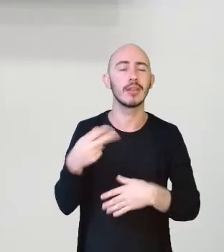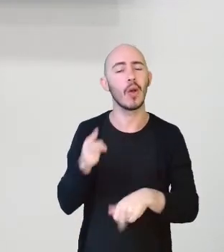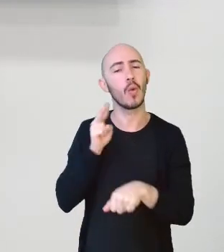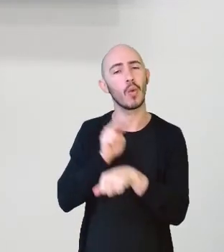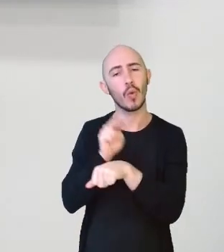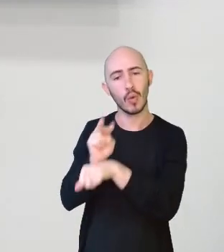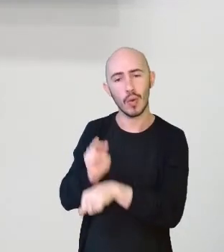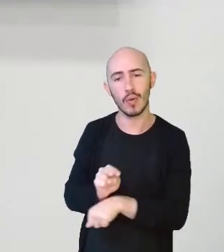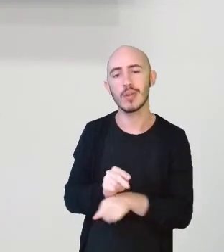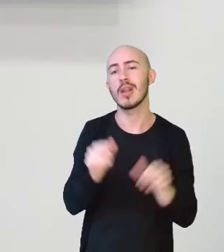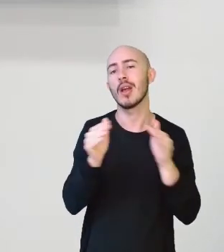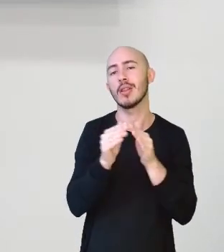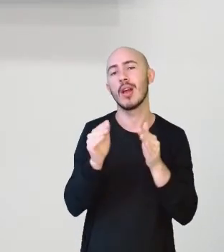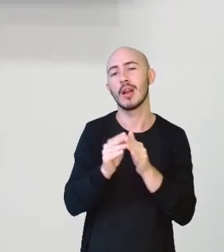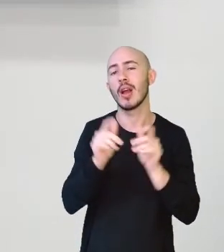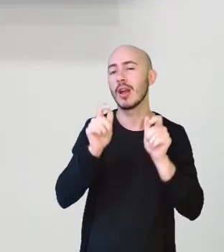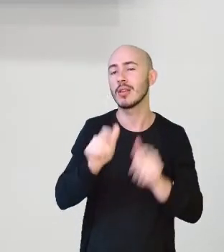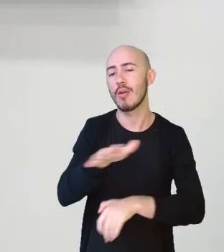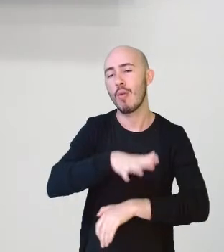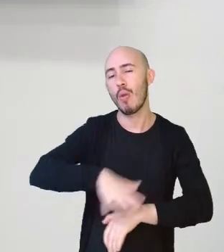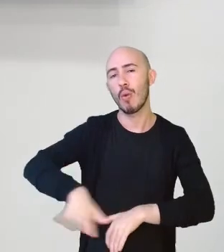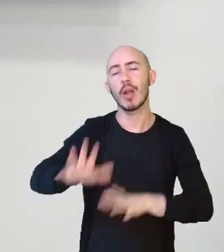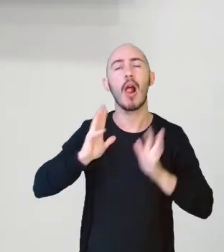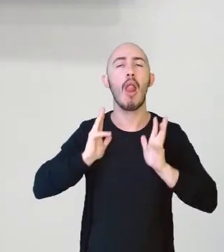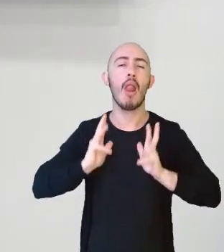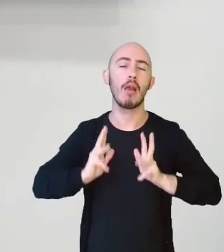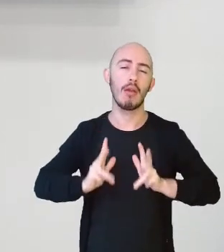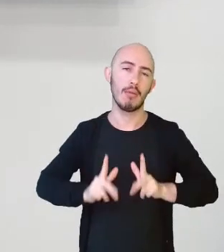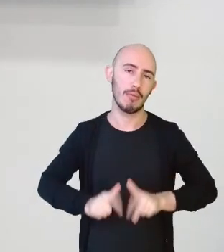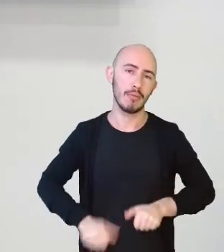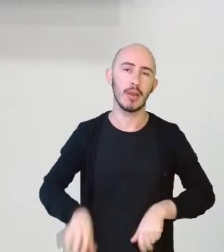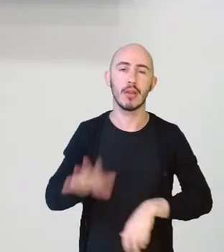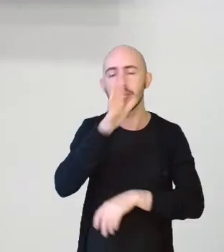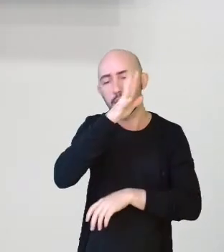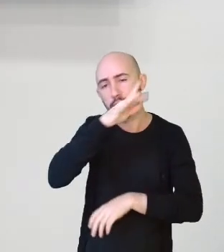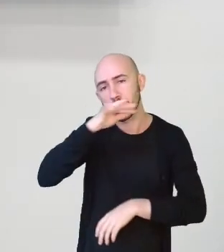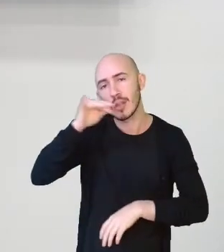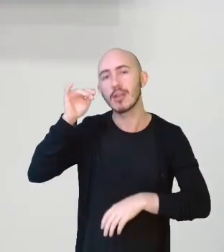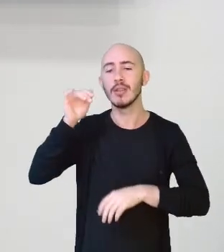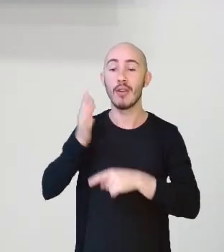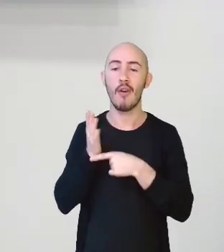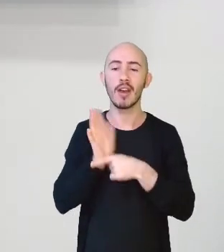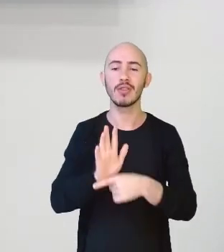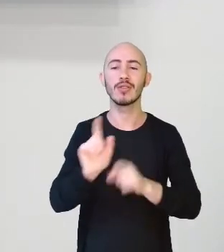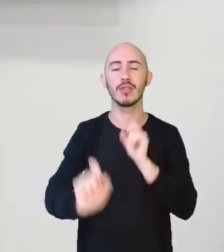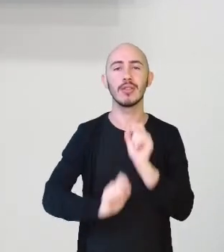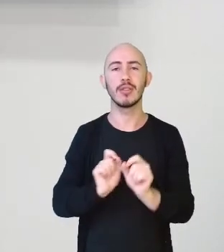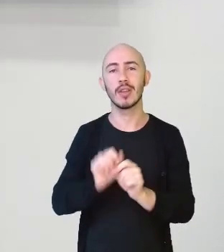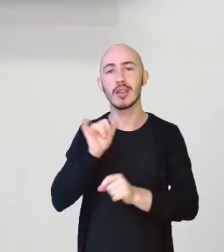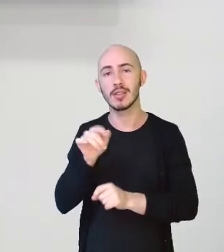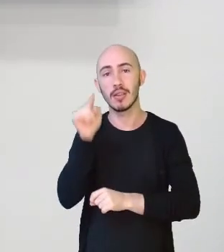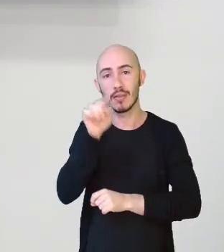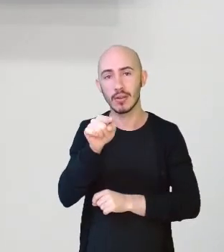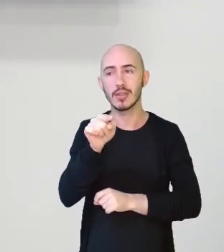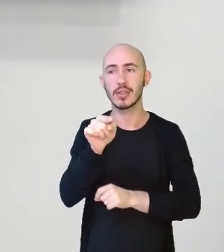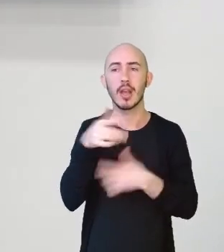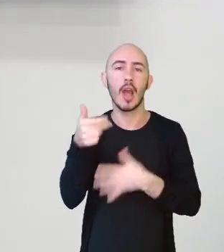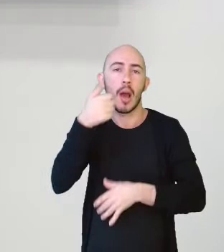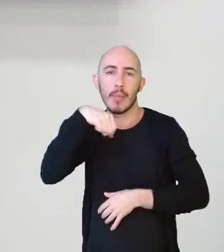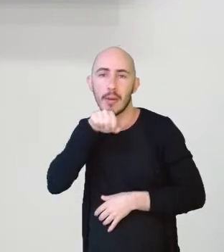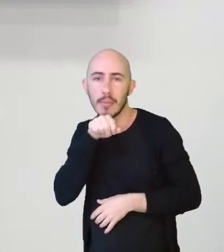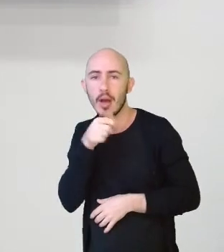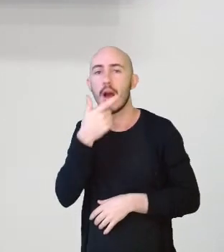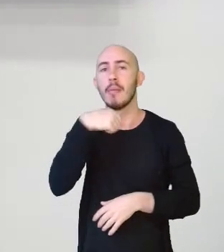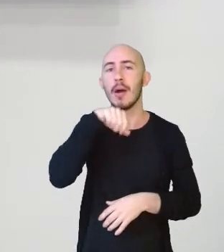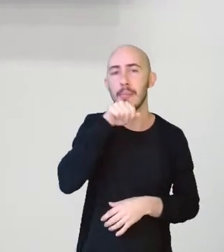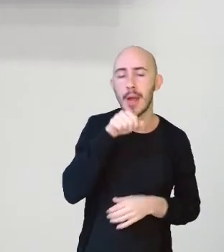manter, não é? O nosso ambiente ali de vivência limpinho, cheirosinho. Ajuda. Eu não sei se quem faz em casa a limpeza é a mamãe, o